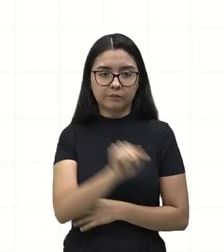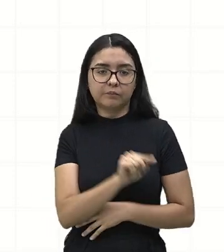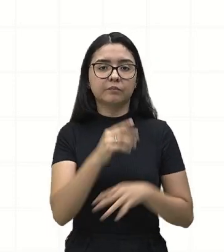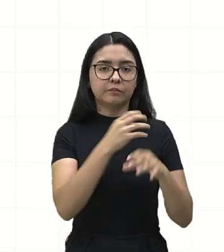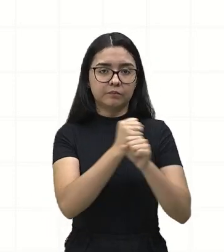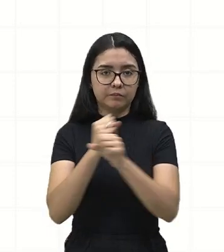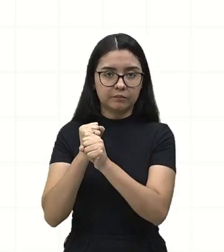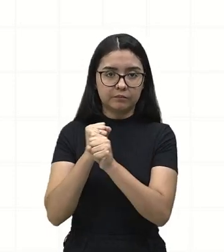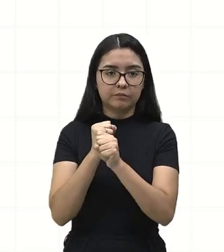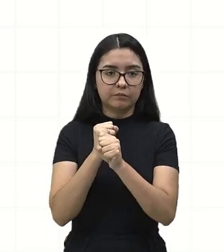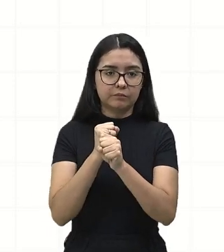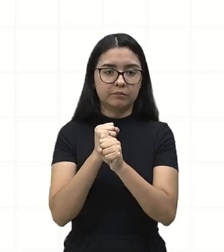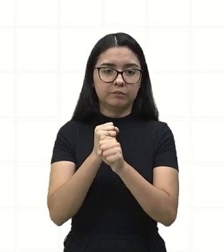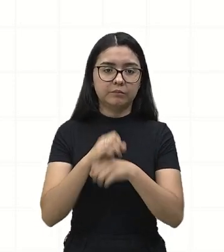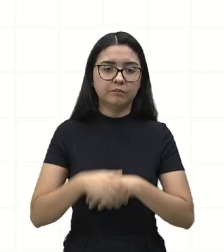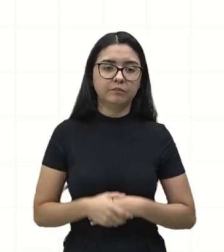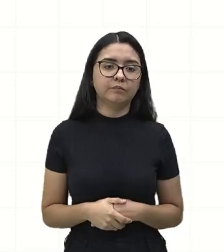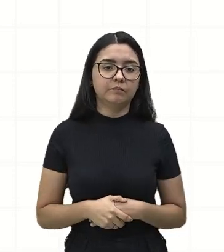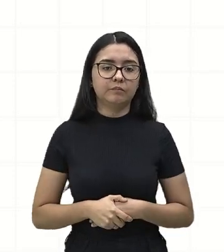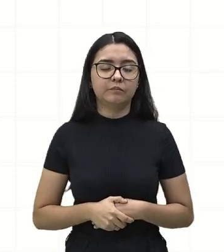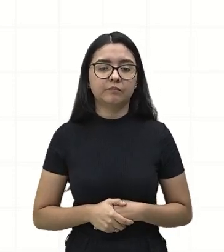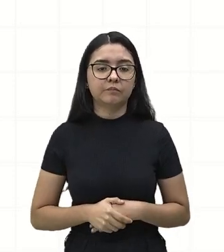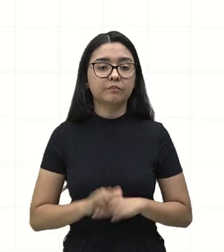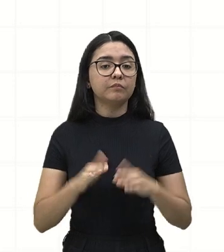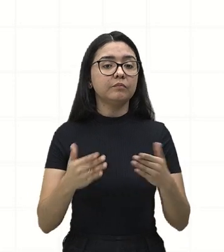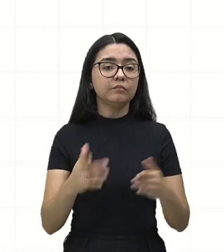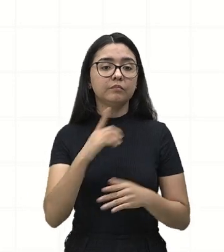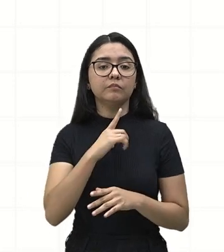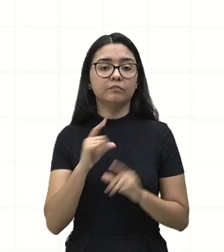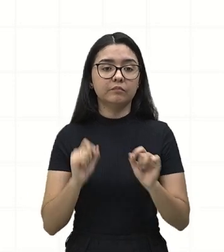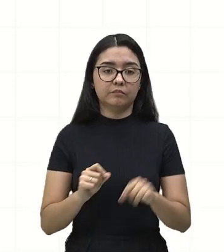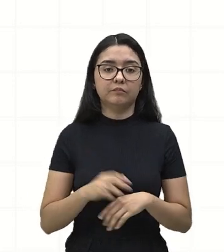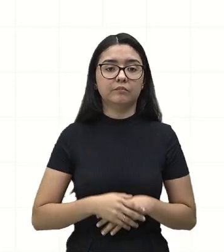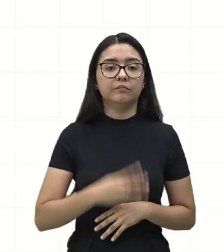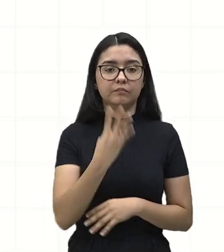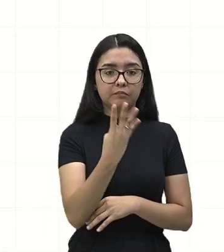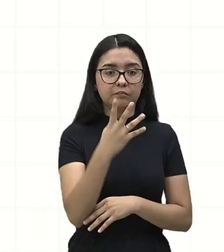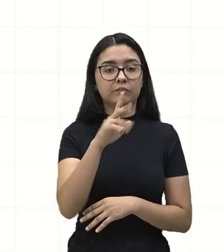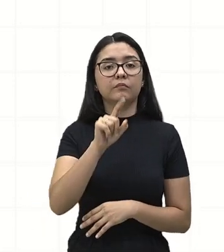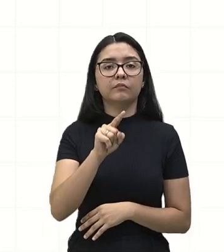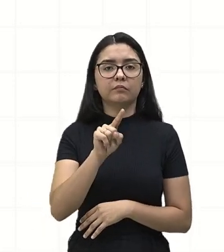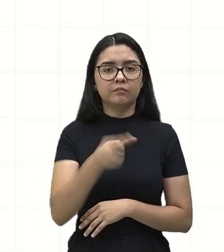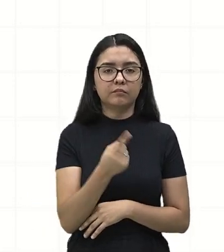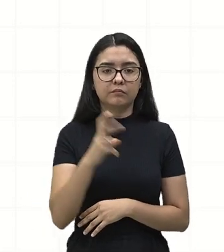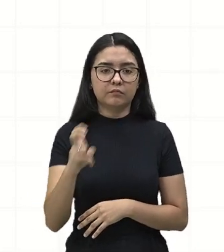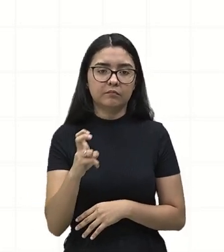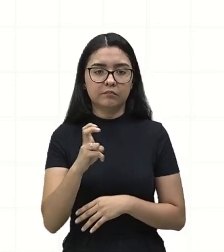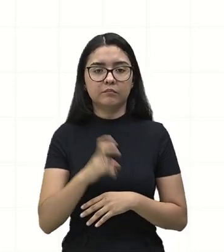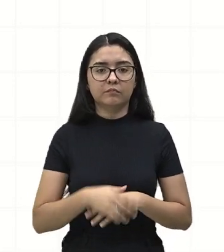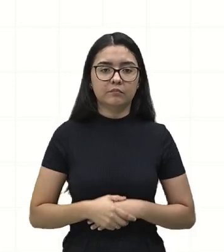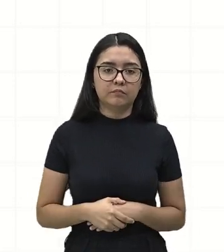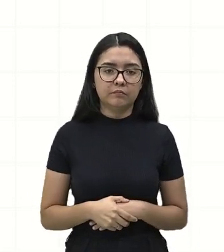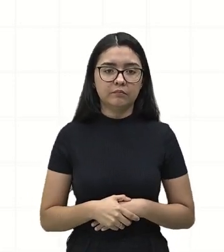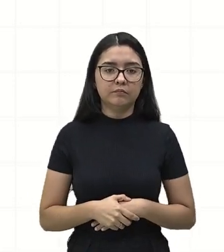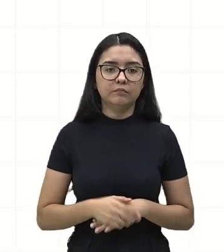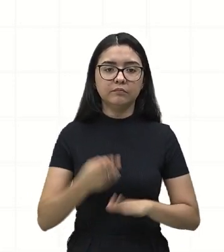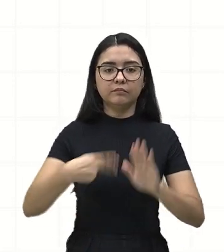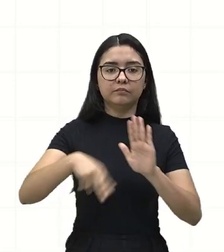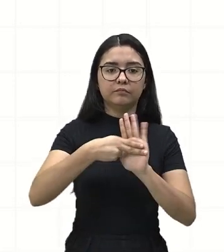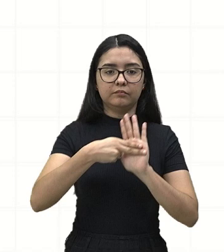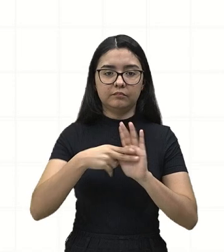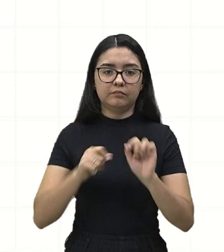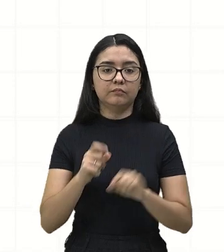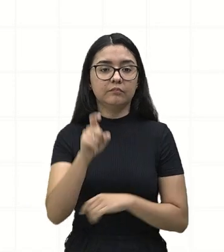extremos, pelos extremos. Então vai ficar 4,5x é igual a 5,4 vezes 3.